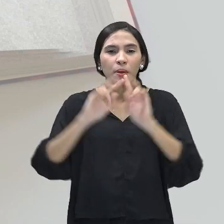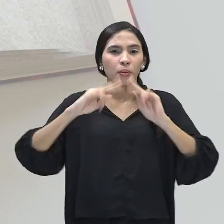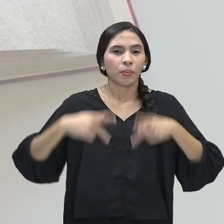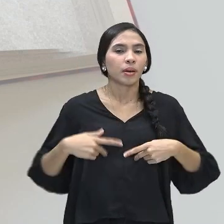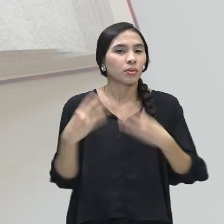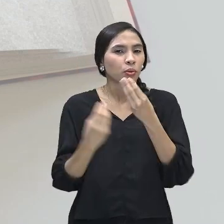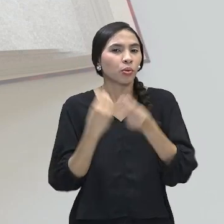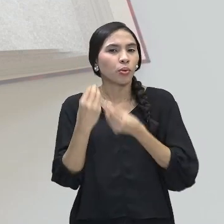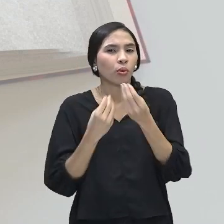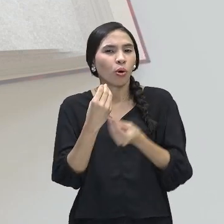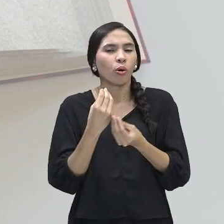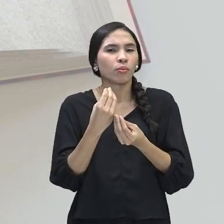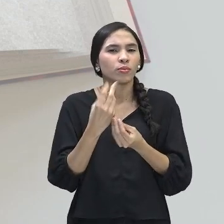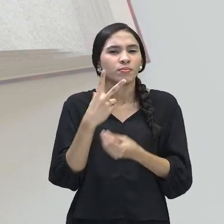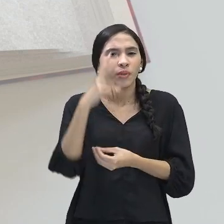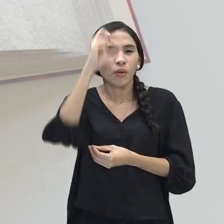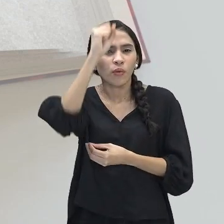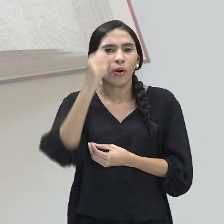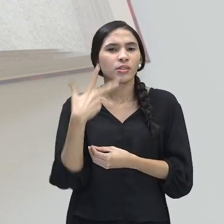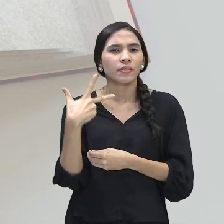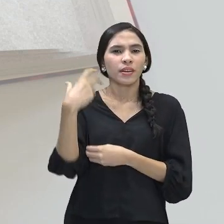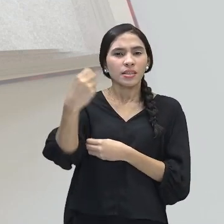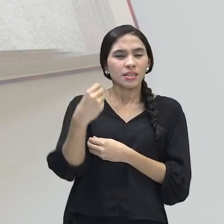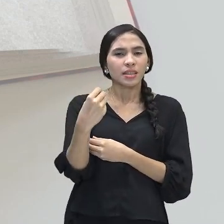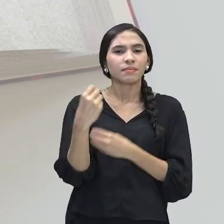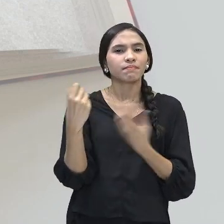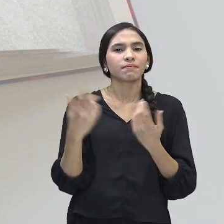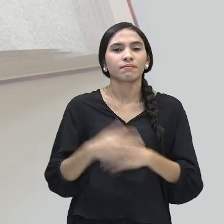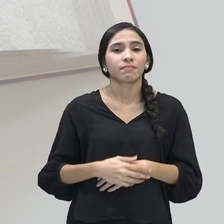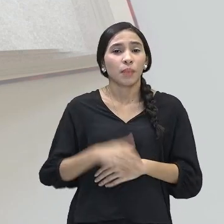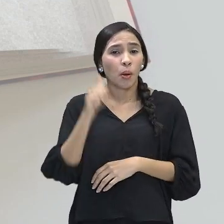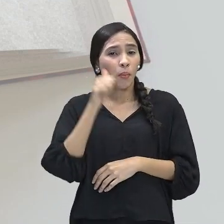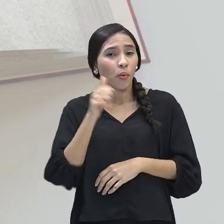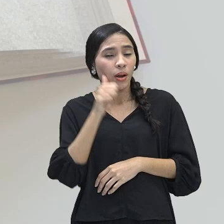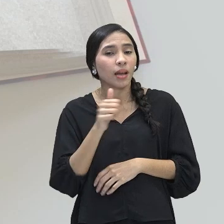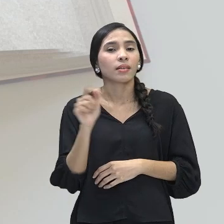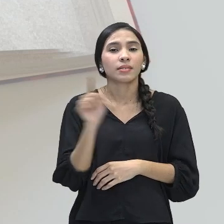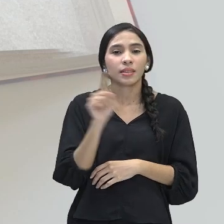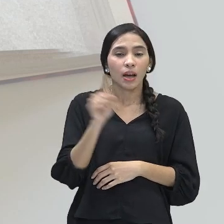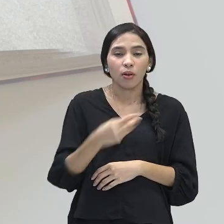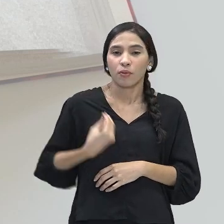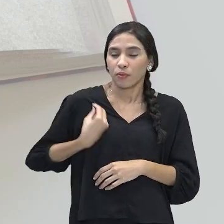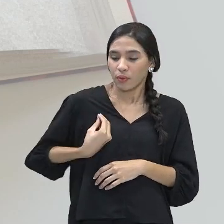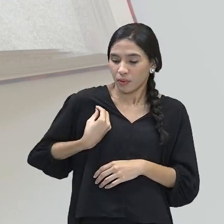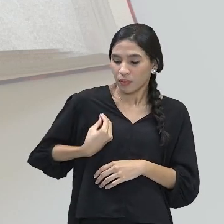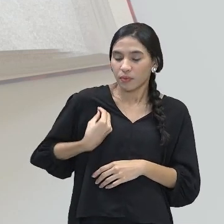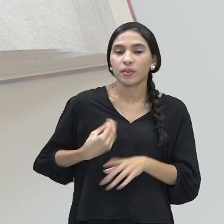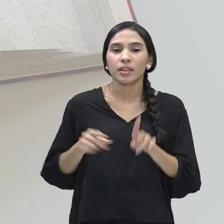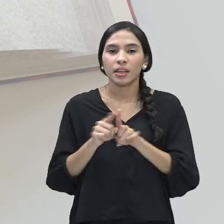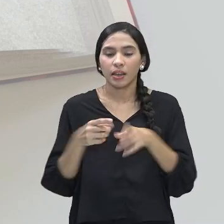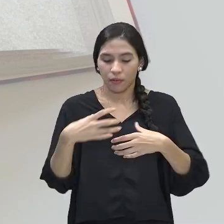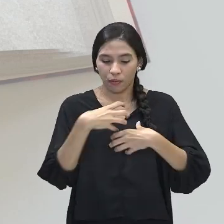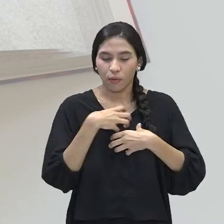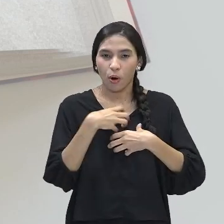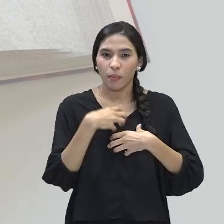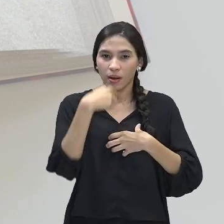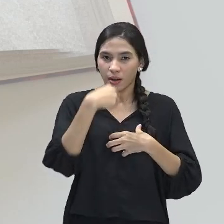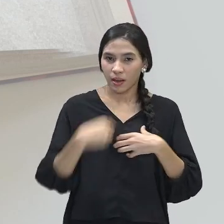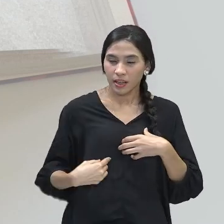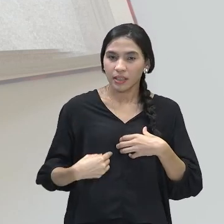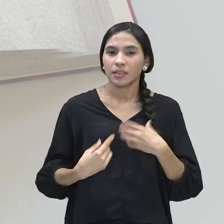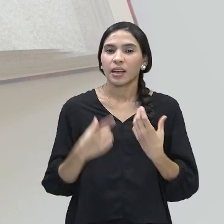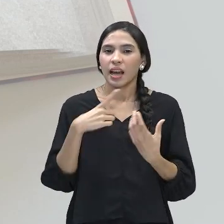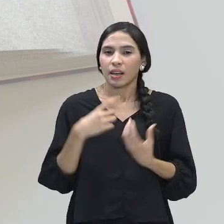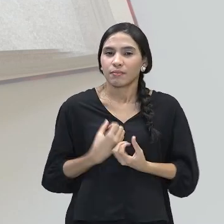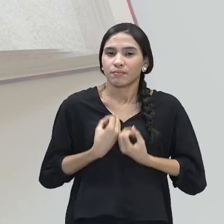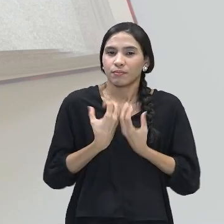ser herói e desejar vencer as coisas? Não era mulher, ela existia e o que havia dentro dela eram